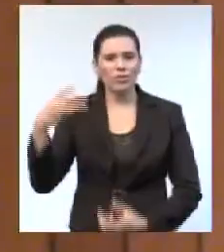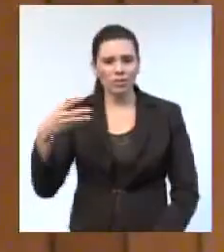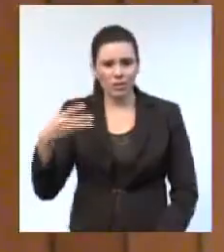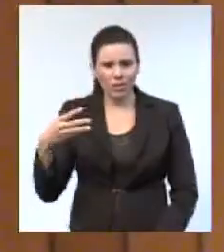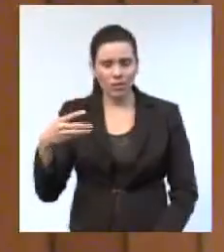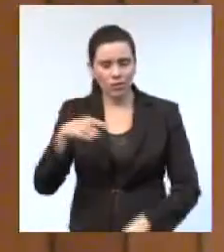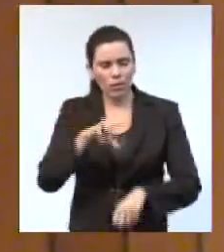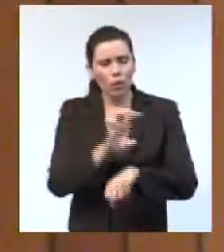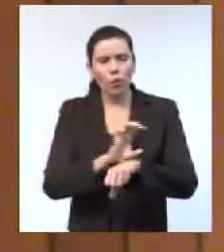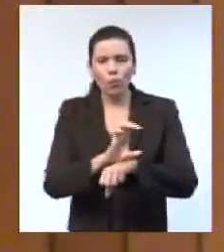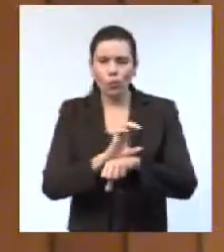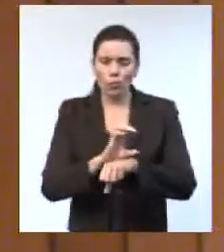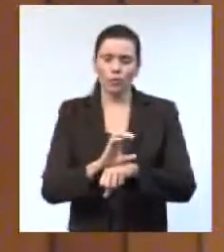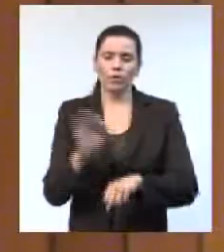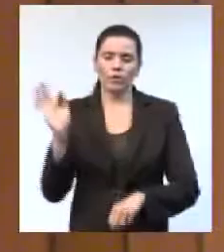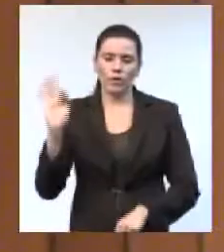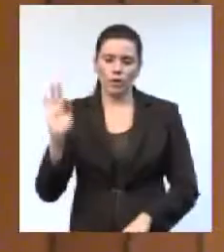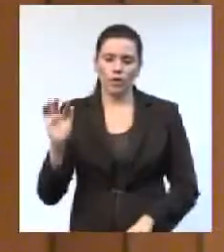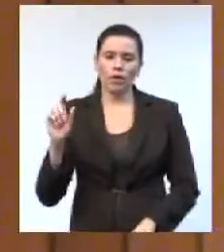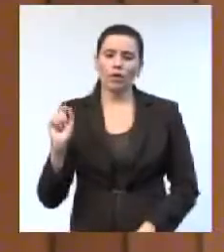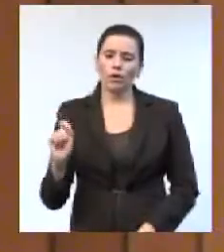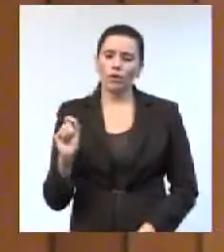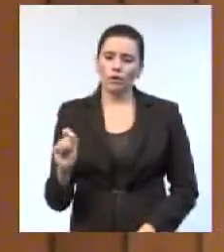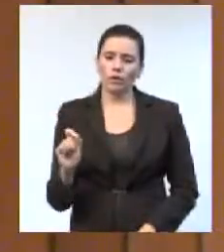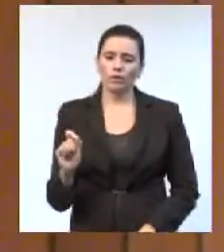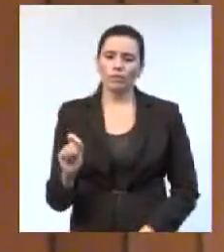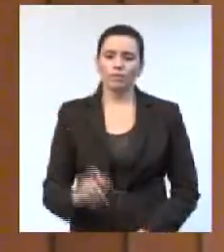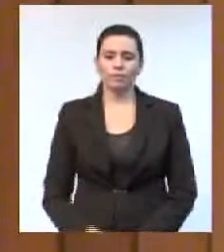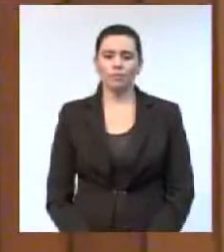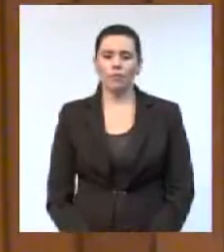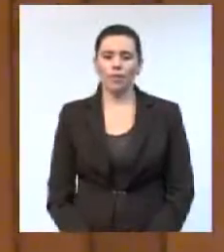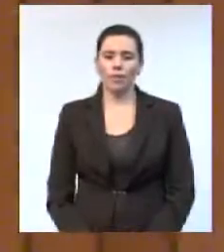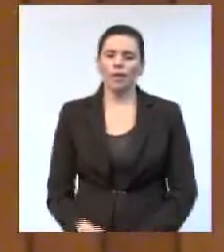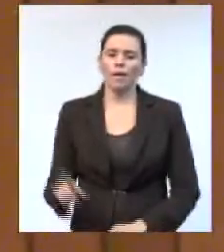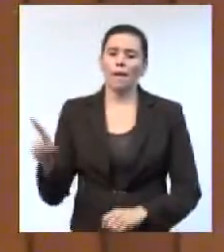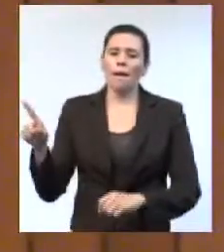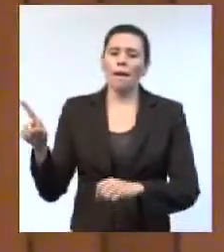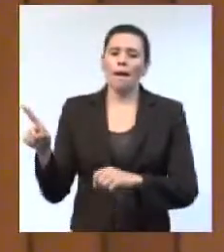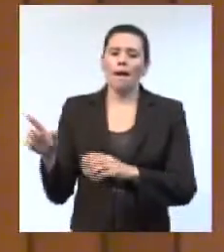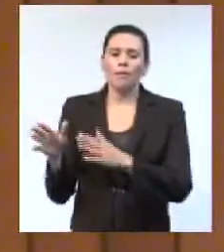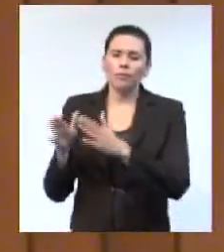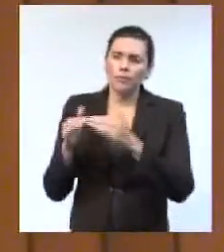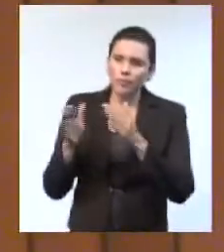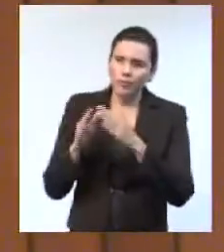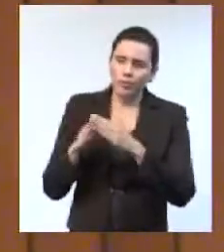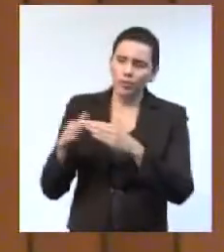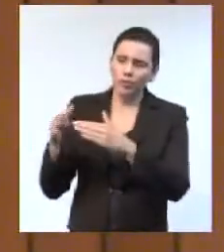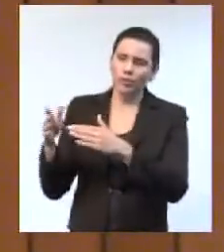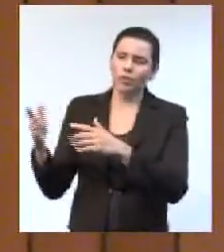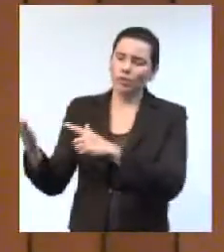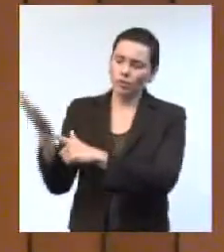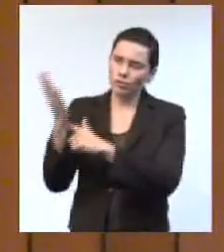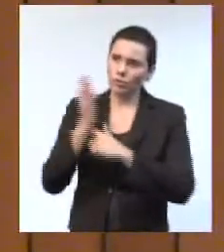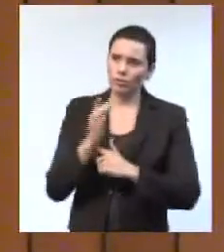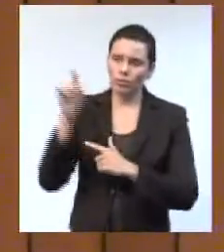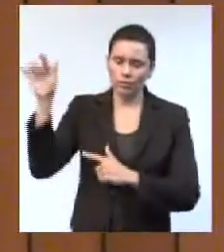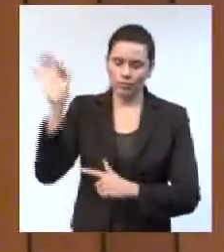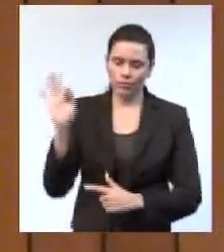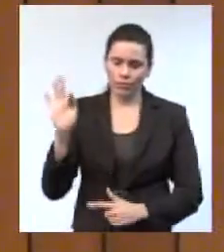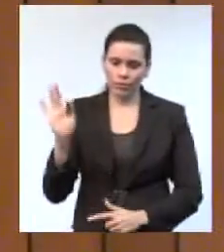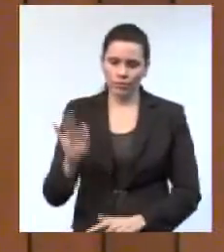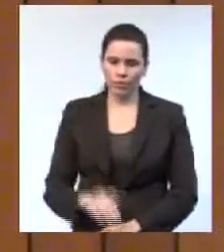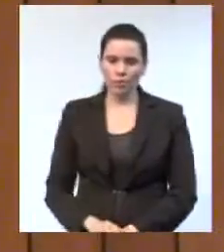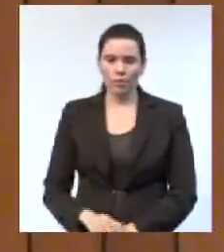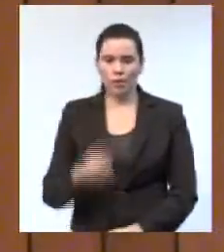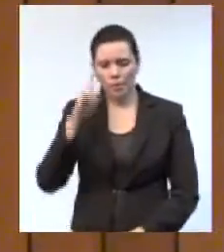não intervirá nos Estados nem no Distrito Federal, exceto para, por termo, a grave comprometimento da ordem pública. E